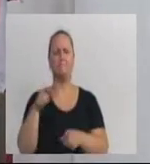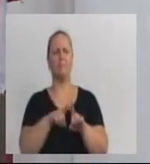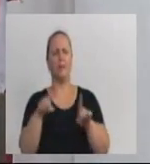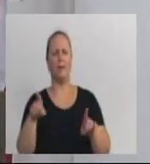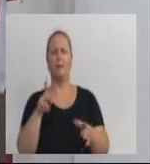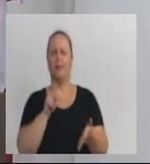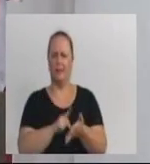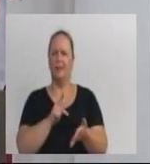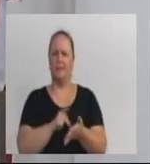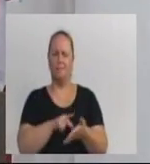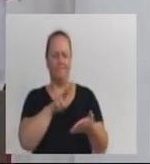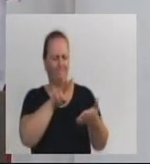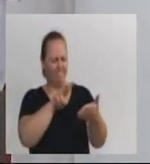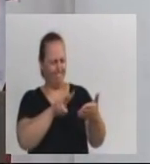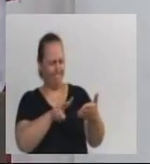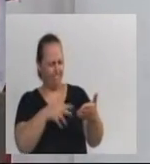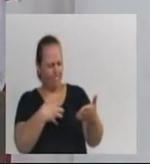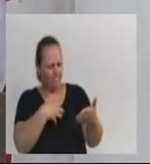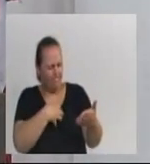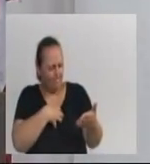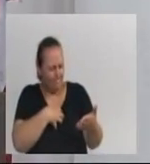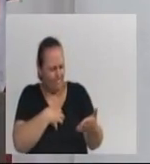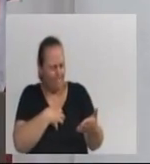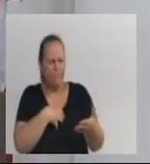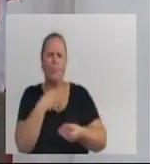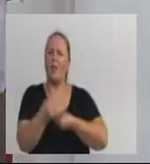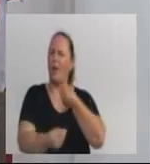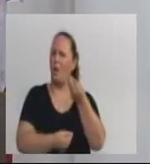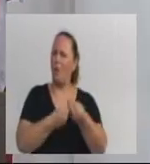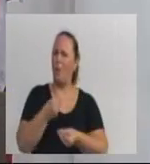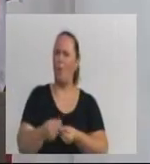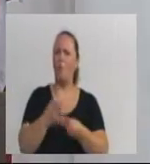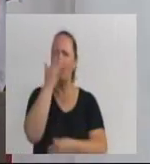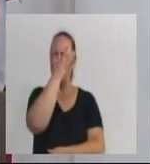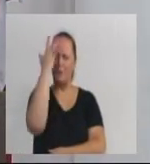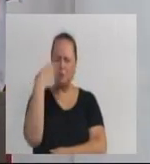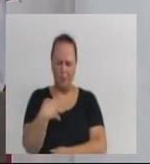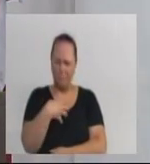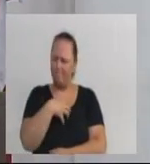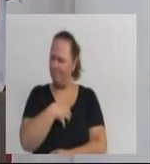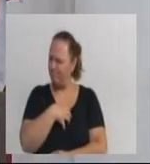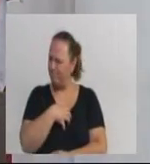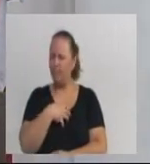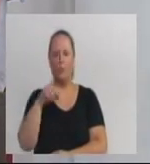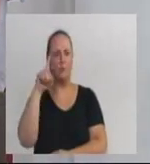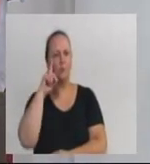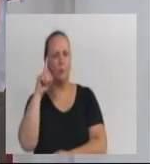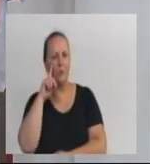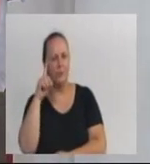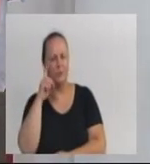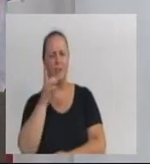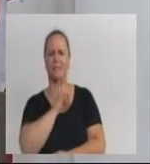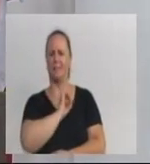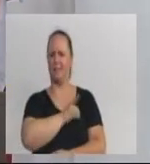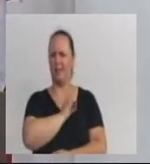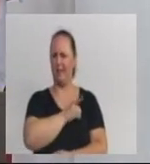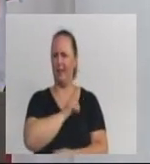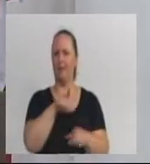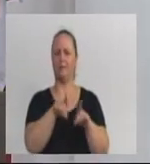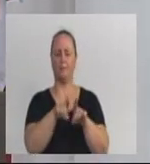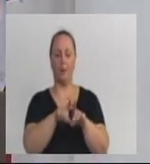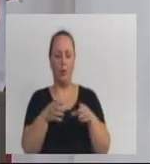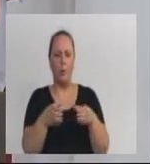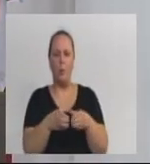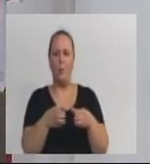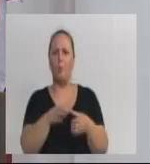só lendo, vereador Beto Tribes, o que sente no dia a dia o delegado Rodrigo Marchetti, a sua equipe de policiais,